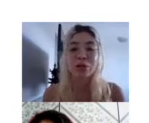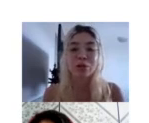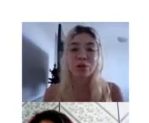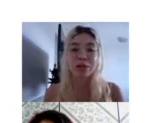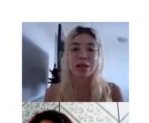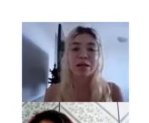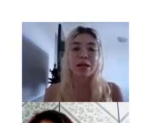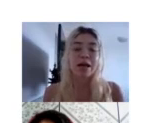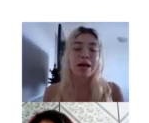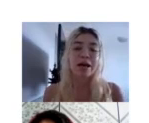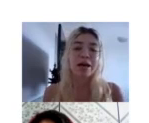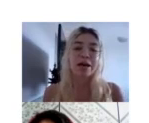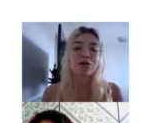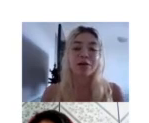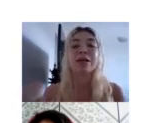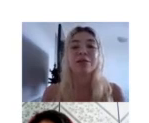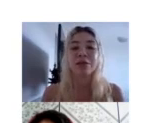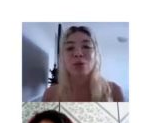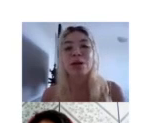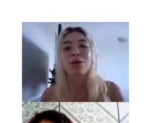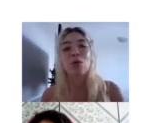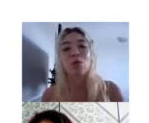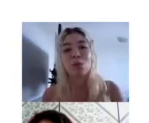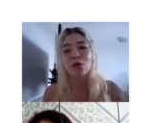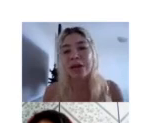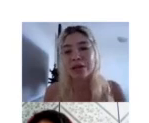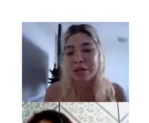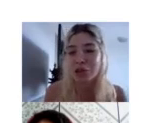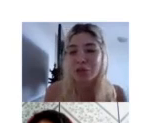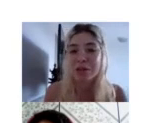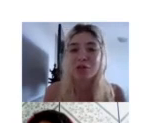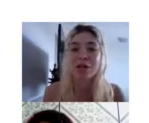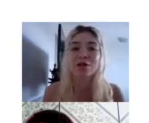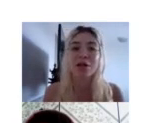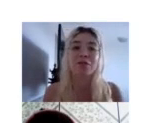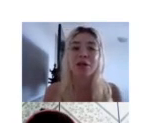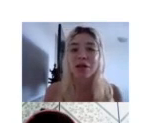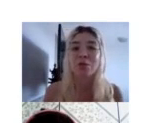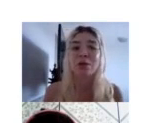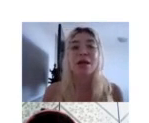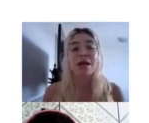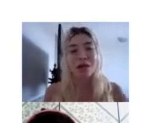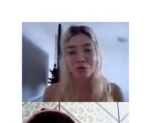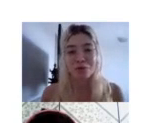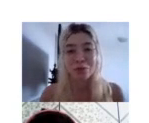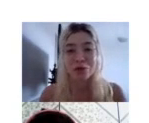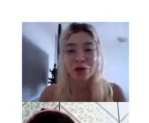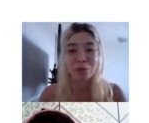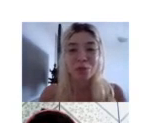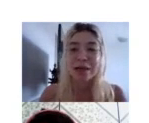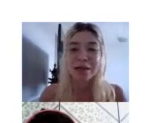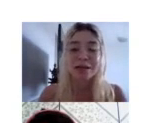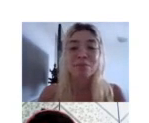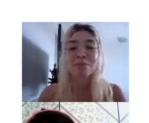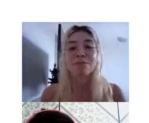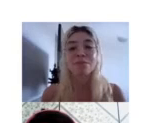afetivo, porque os alunos, eles tiveram que escrever sobre o porquê eles se sentiram identificados com aquele filme. Enfim, foi um projeto